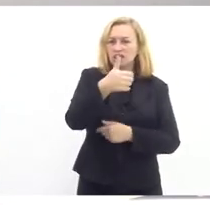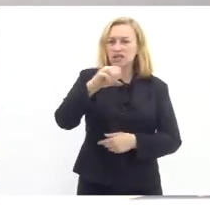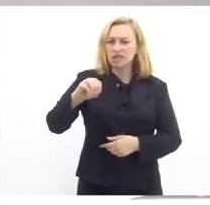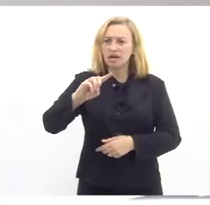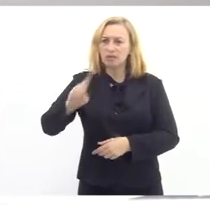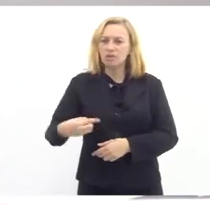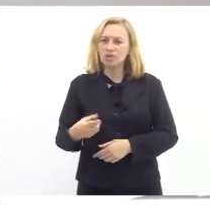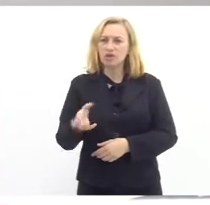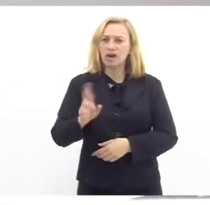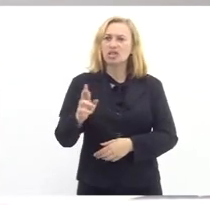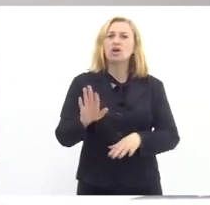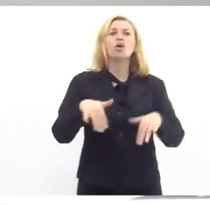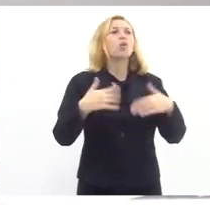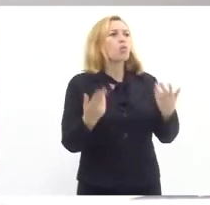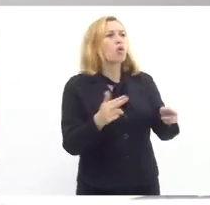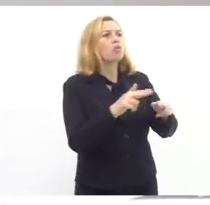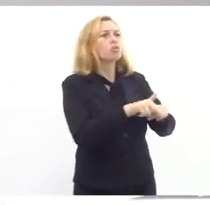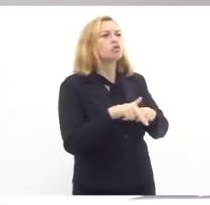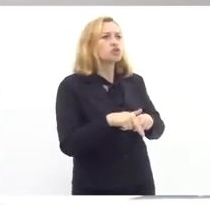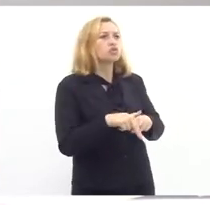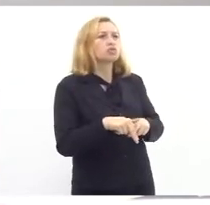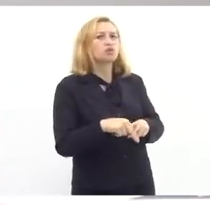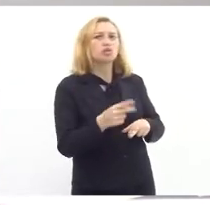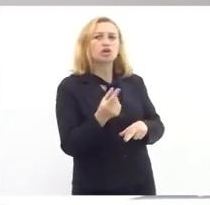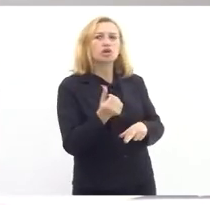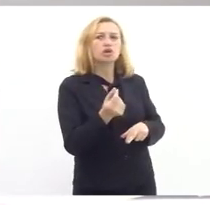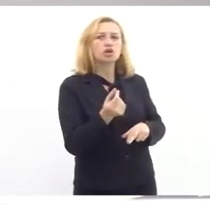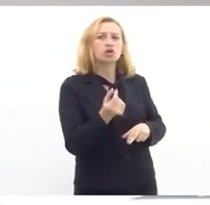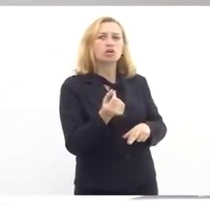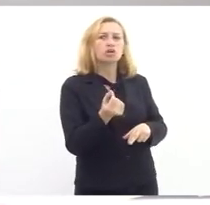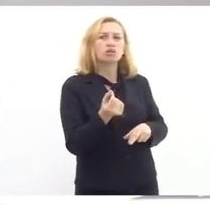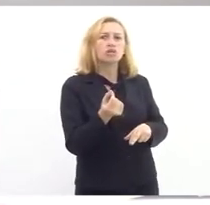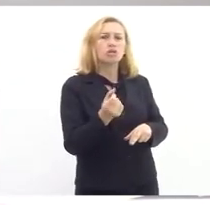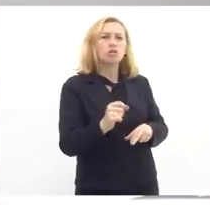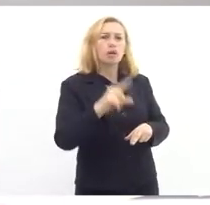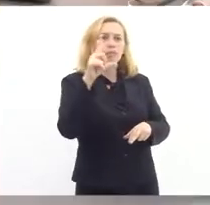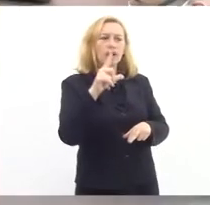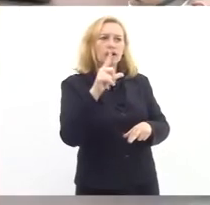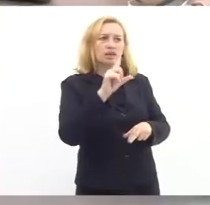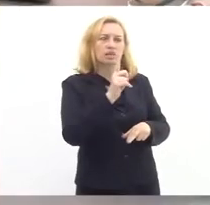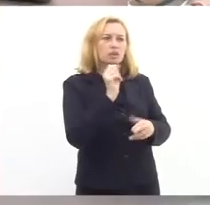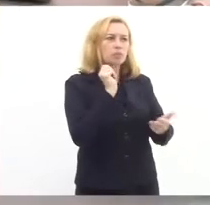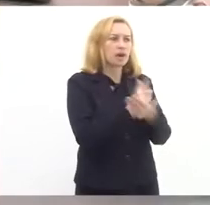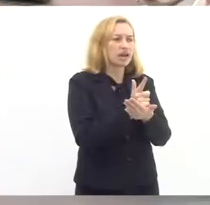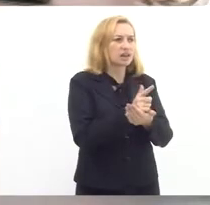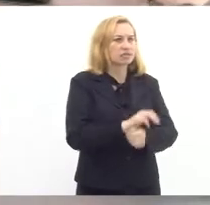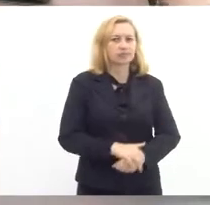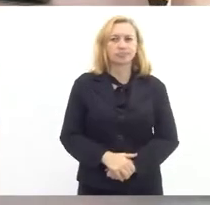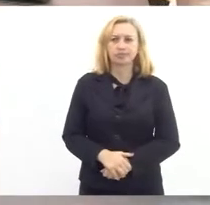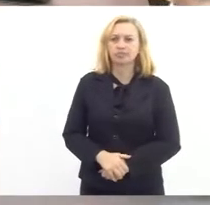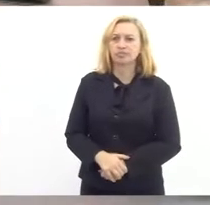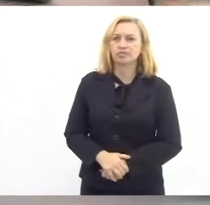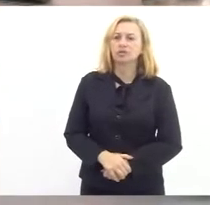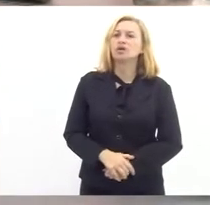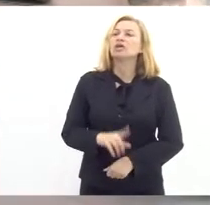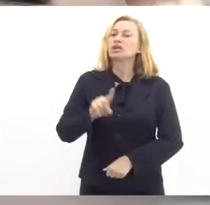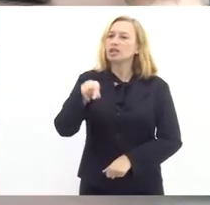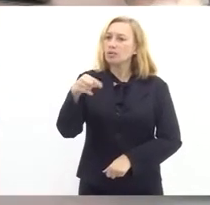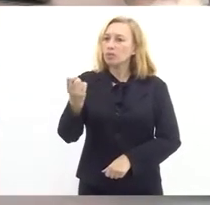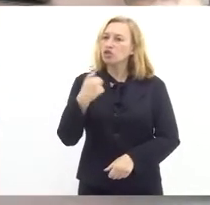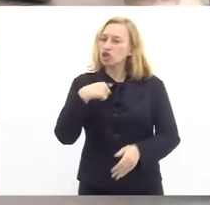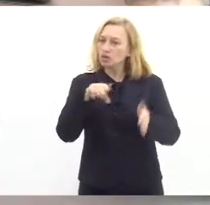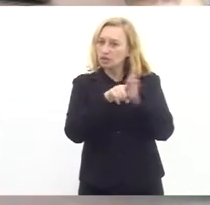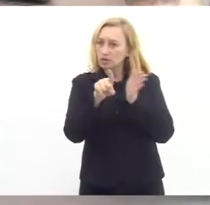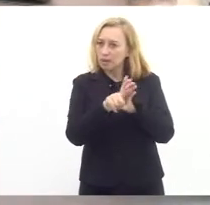maiores multas não foram pagas? Eu gostaria que depois que eu terminar essas perguntas, o Murilo, que é o representante da